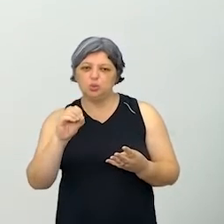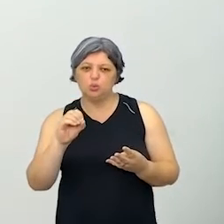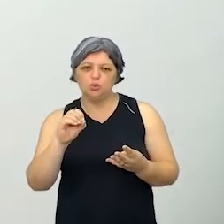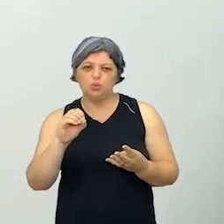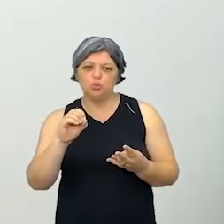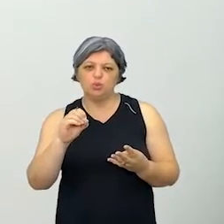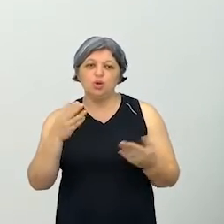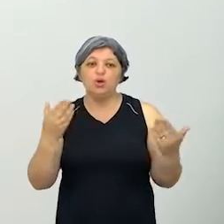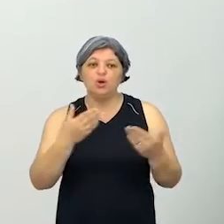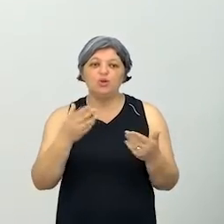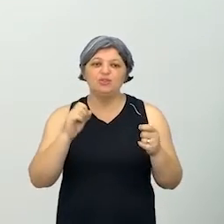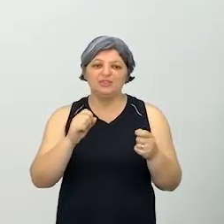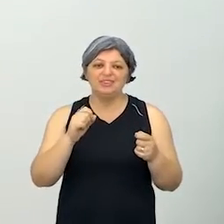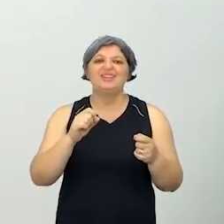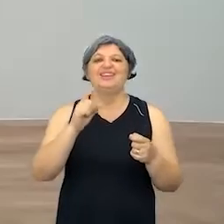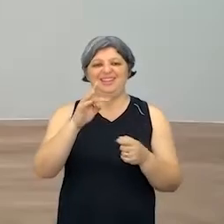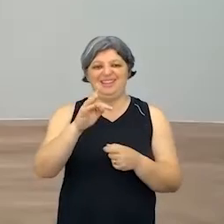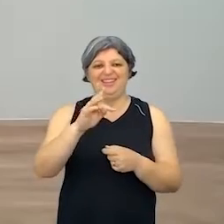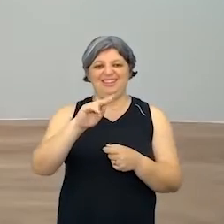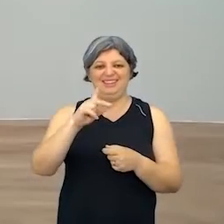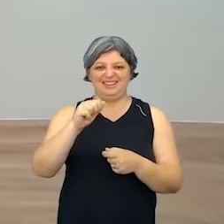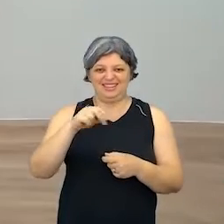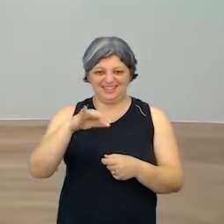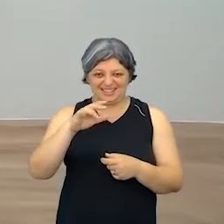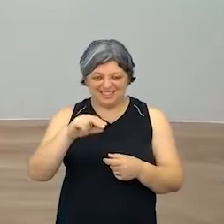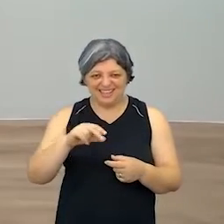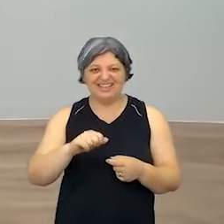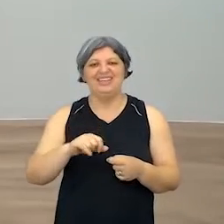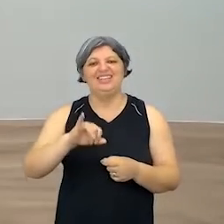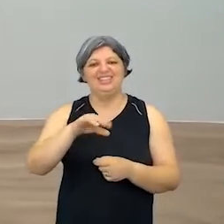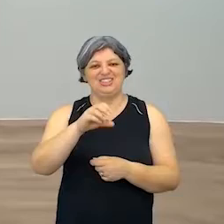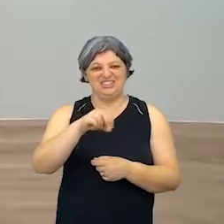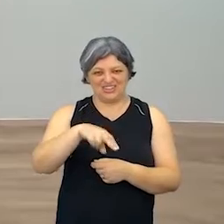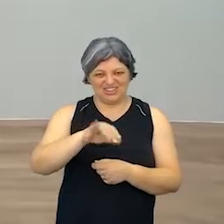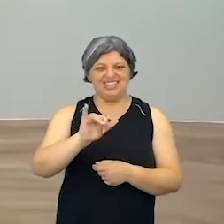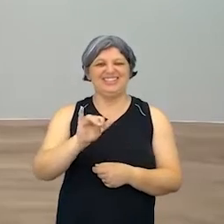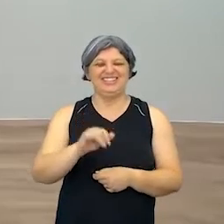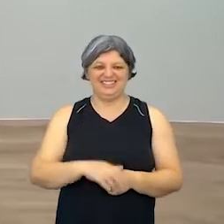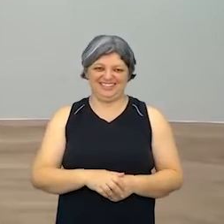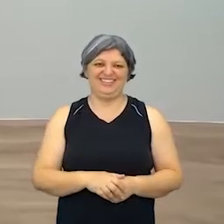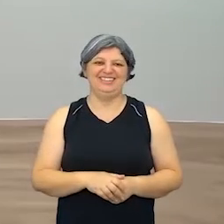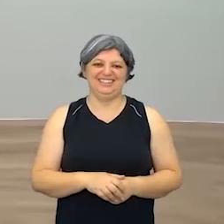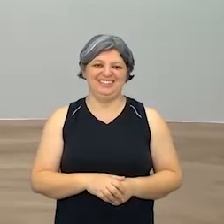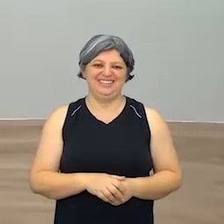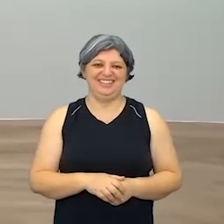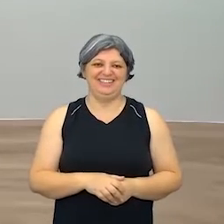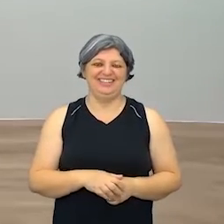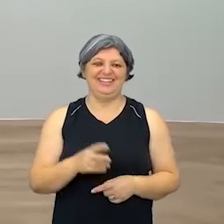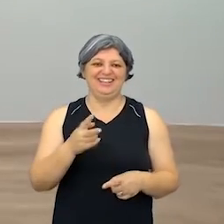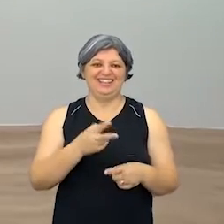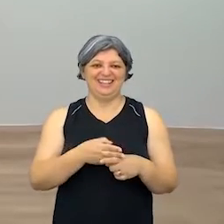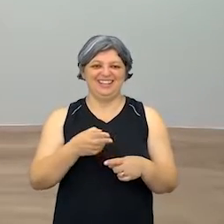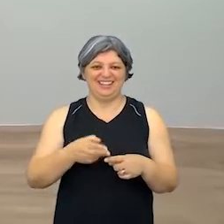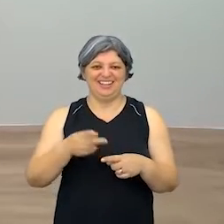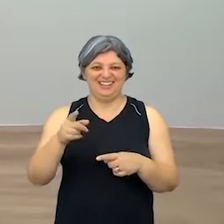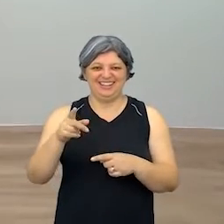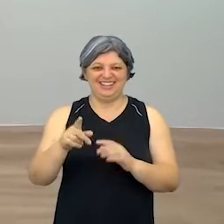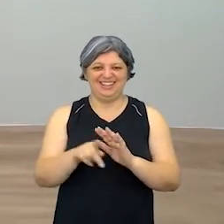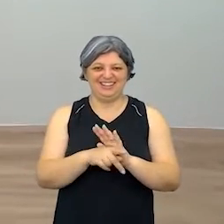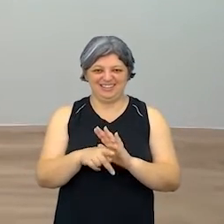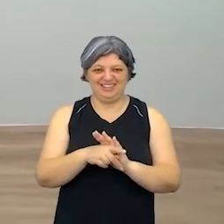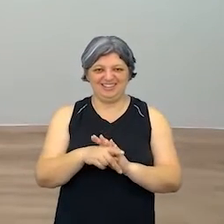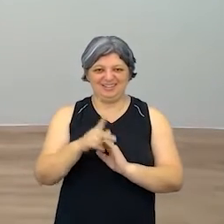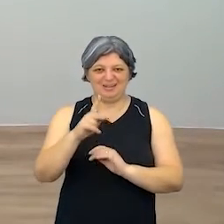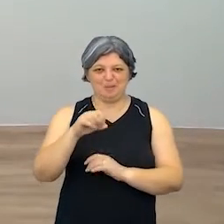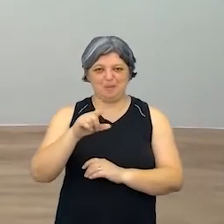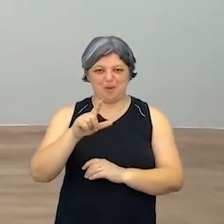sei? A Tainá. É a Tainá. O Johnny, eu sabia que estava faltando alguém. A produtora colocando peça na gente, ó. A produtora Polly